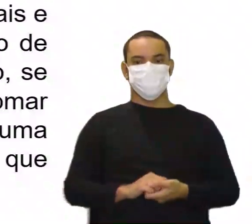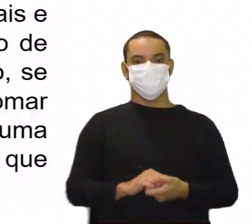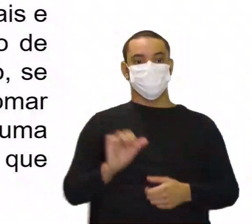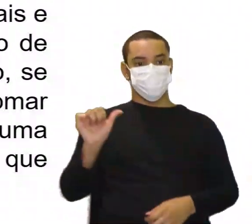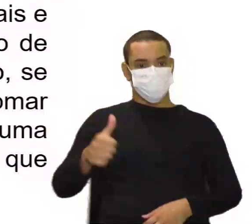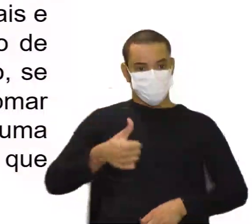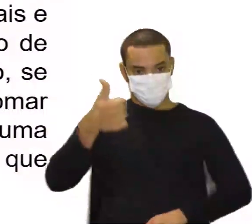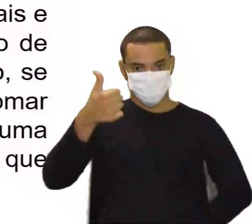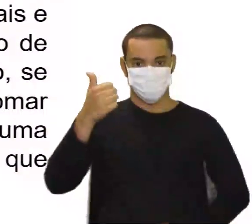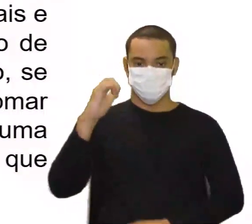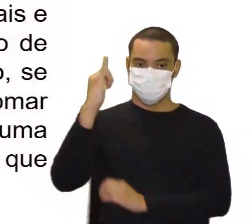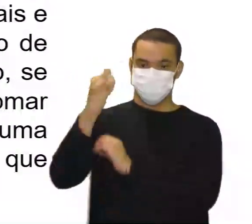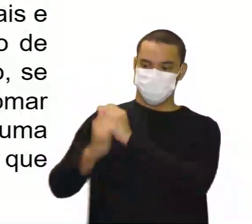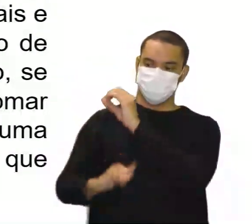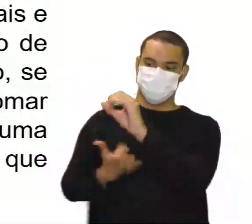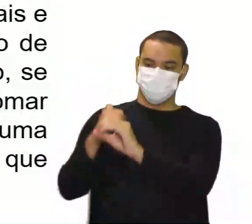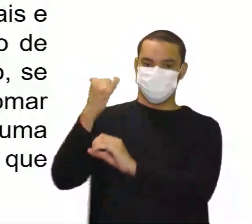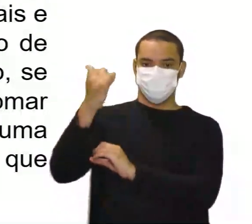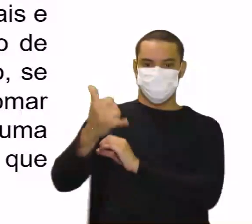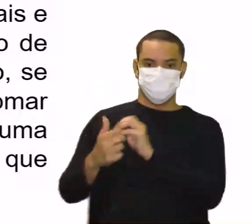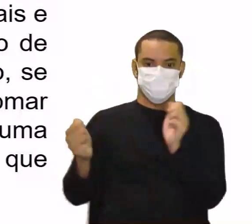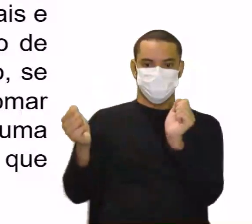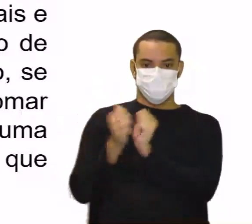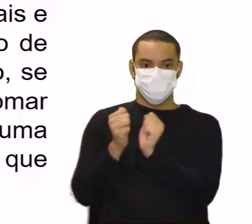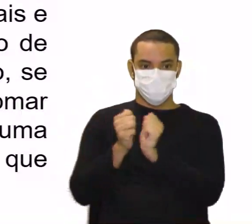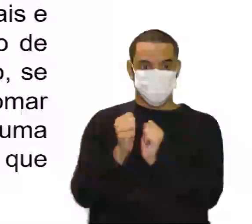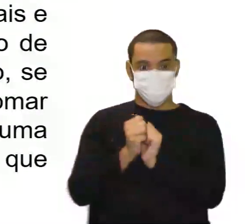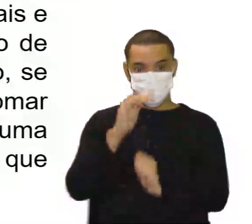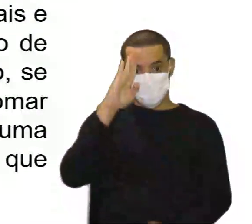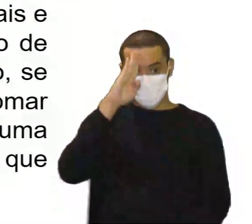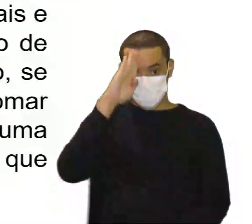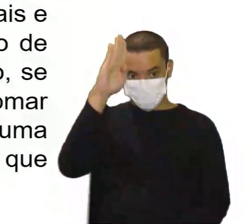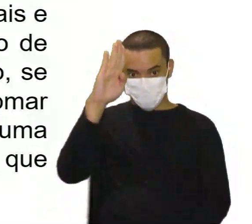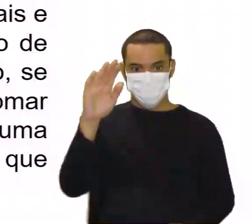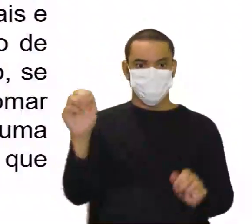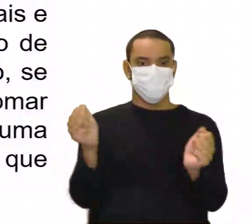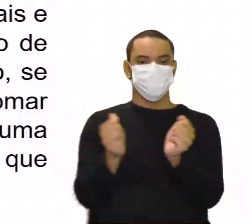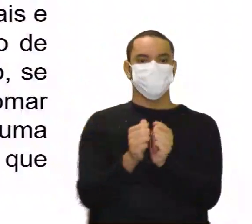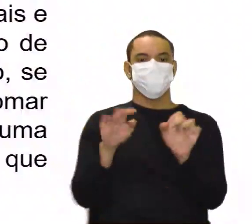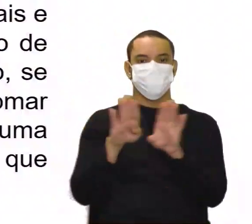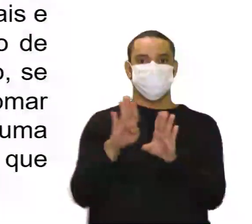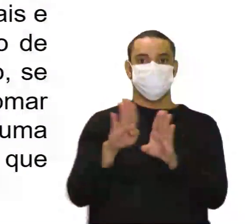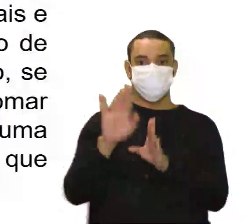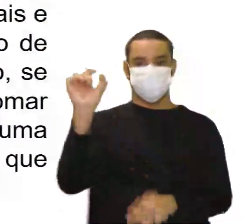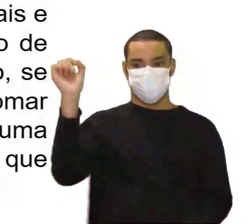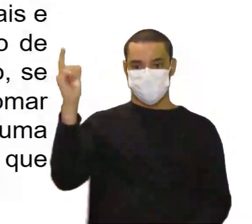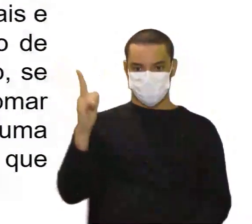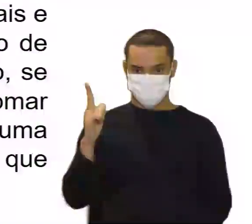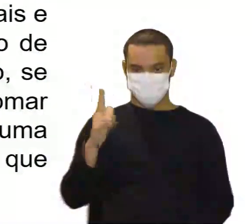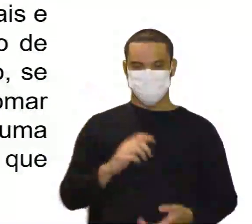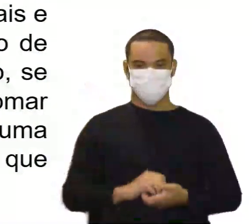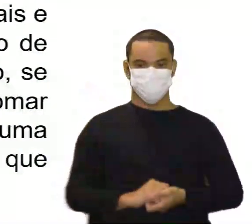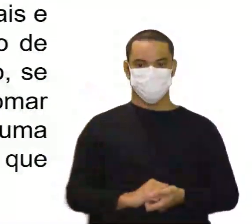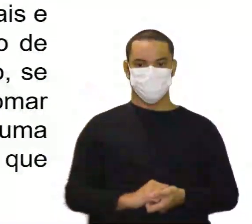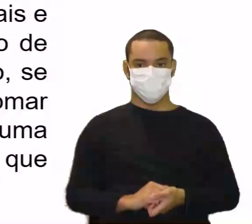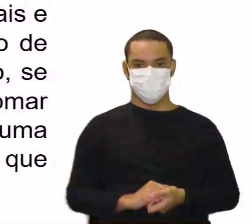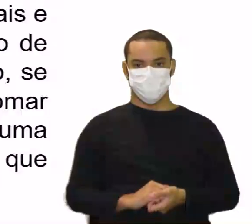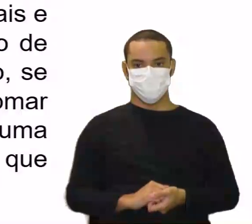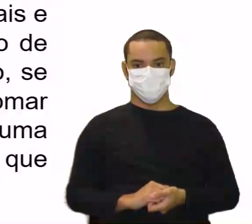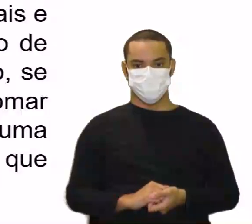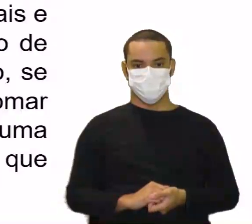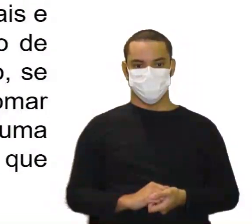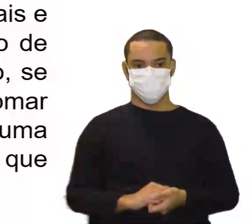Primeiro como satélites em redor dos planetas principais e com estes em redor do Sol.